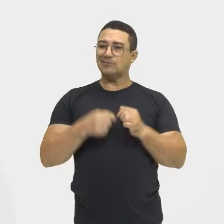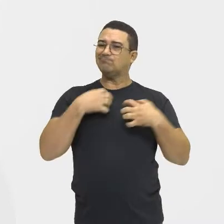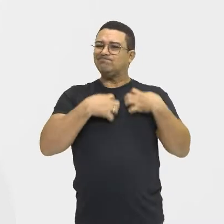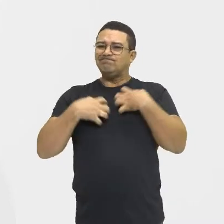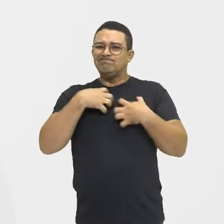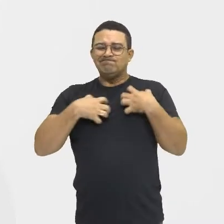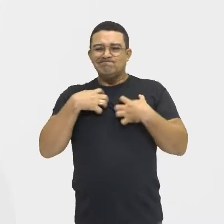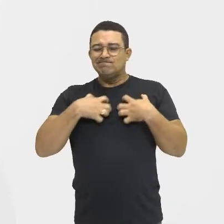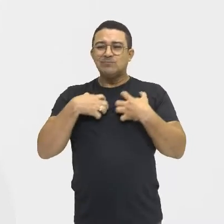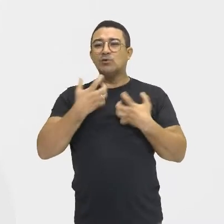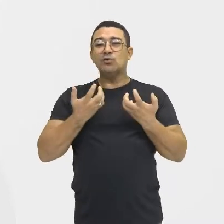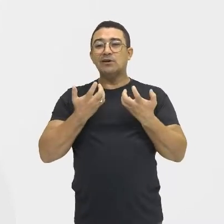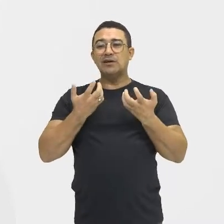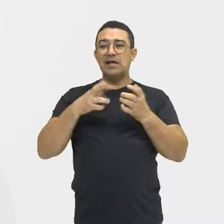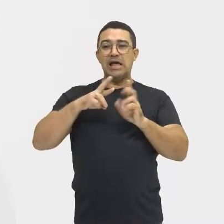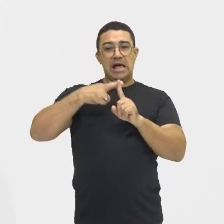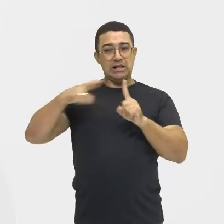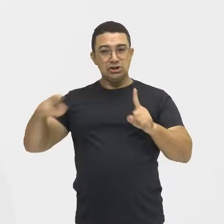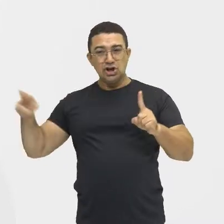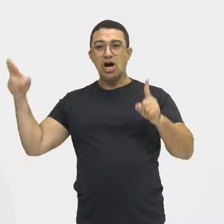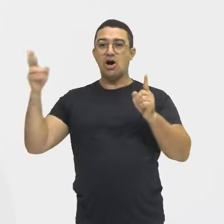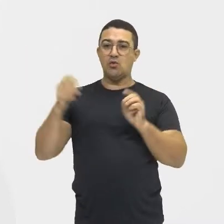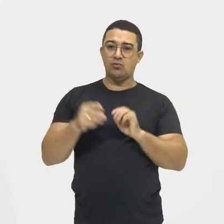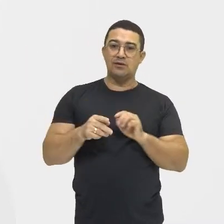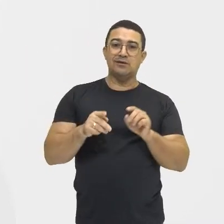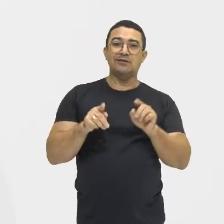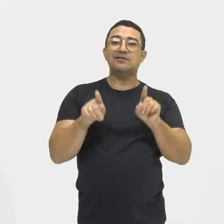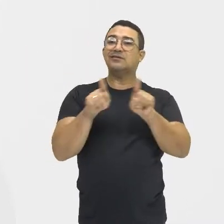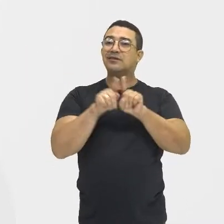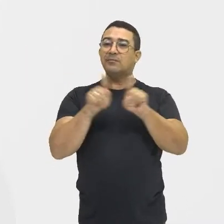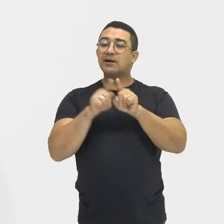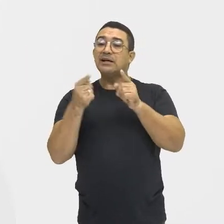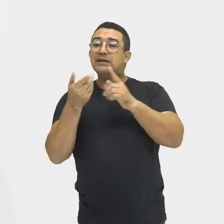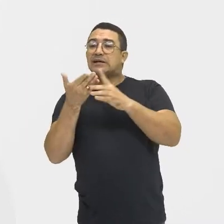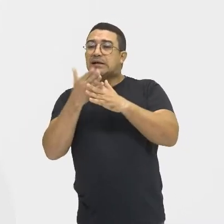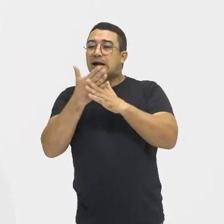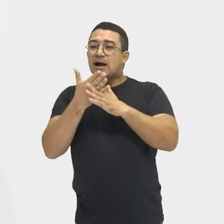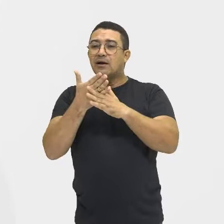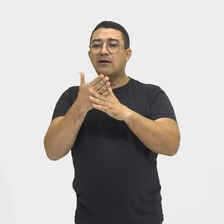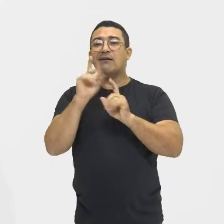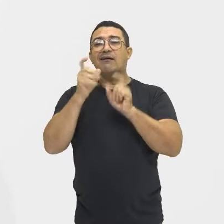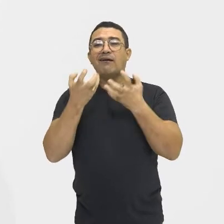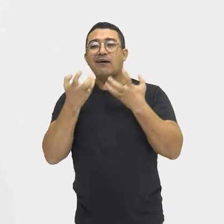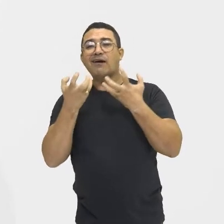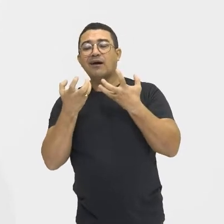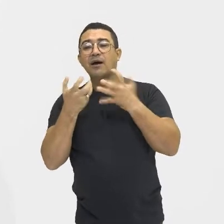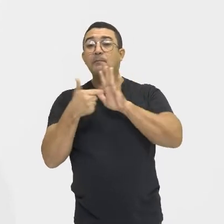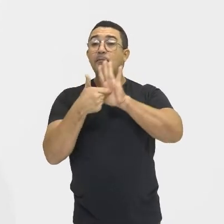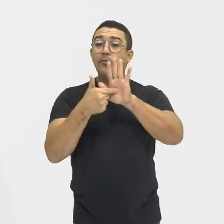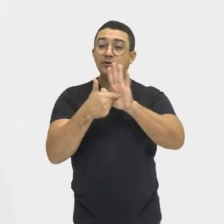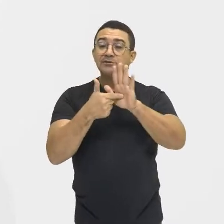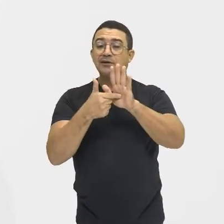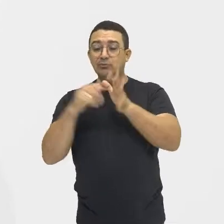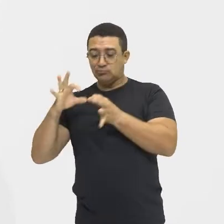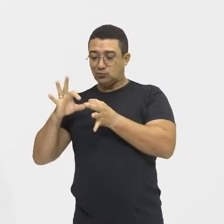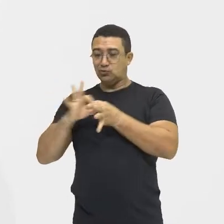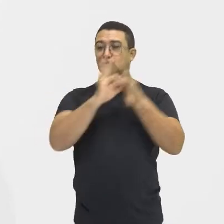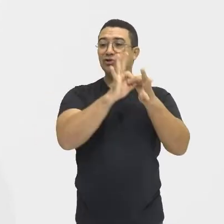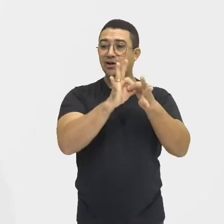espirituais e religiosos. O estilo barroco traduz a tentativa angustiante de conciliar